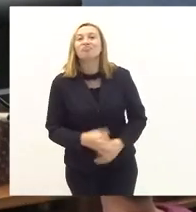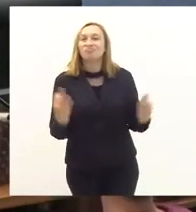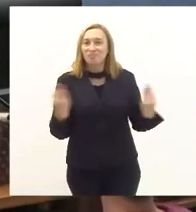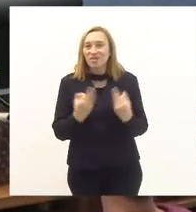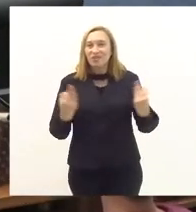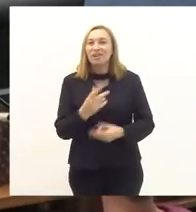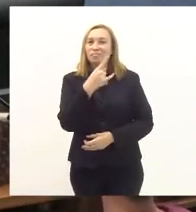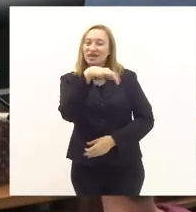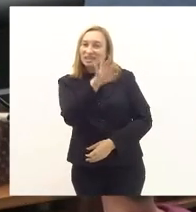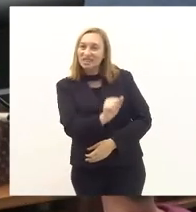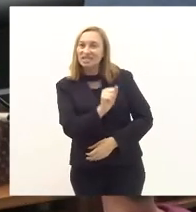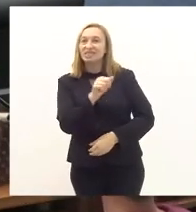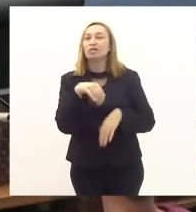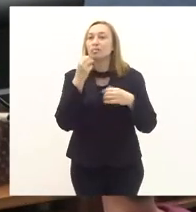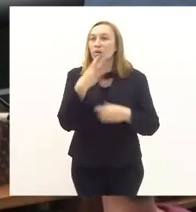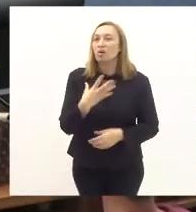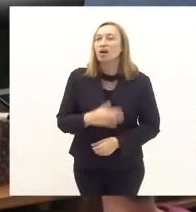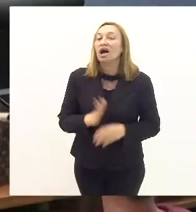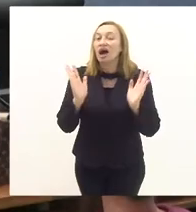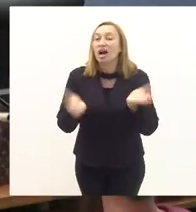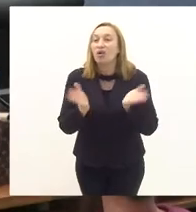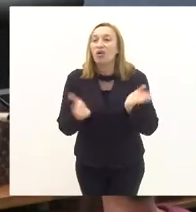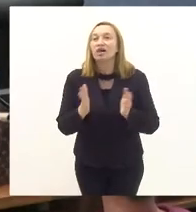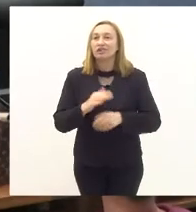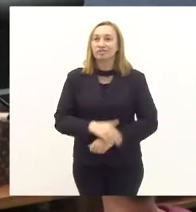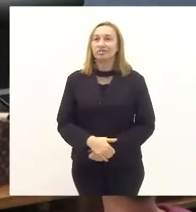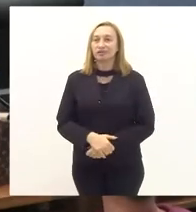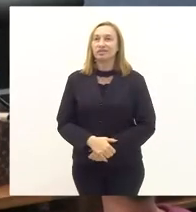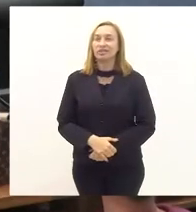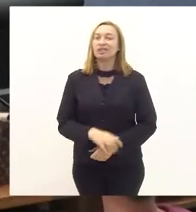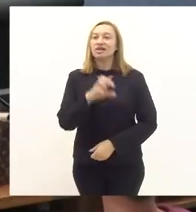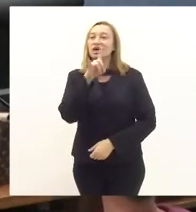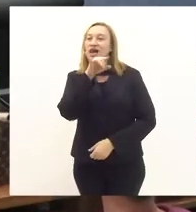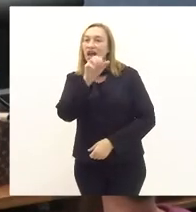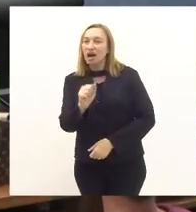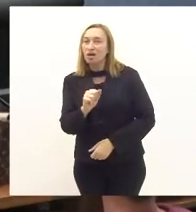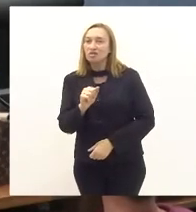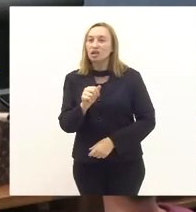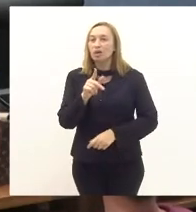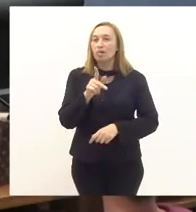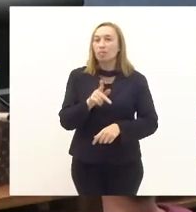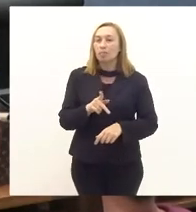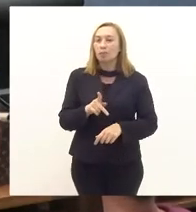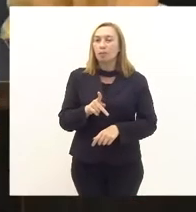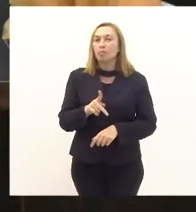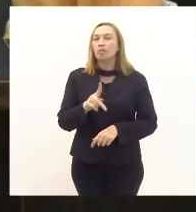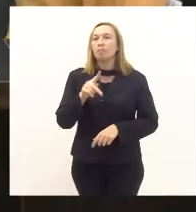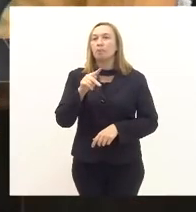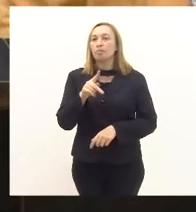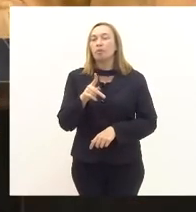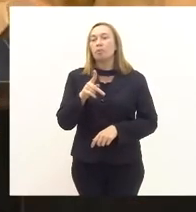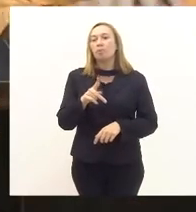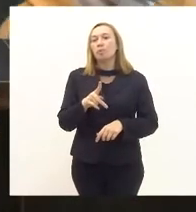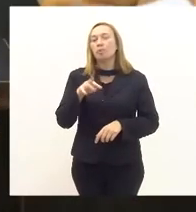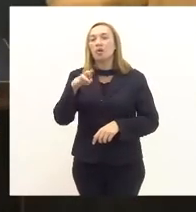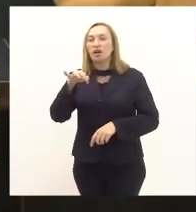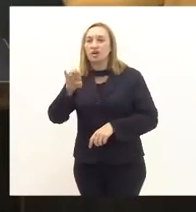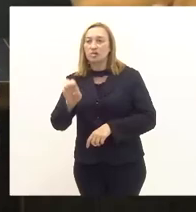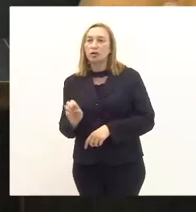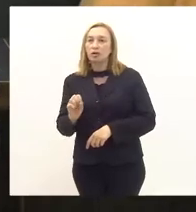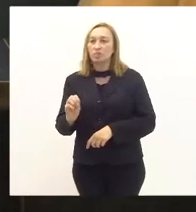Excelente, Patrícia. Bom, então, agora sim, Cláudia Gonçalves, pró-reitora de Extensão e Cultura da